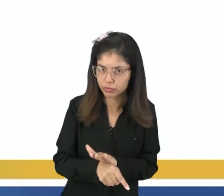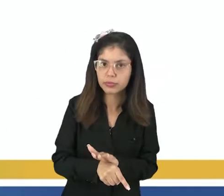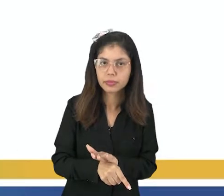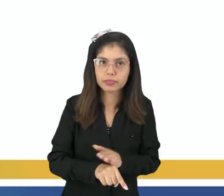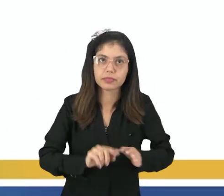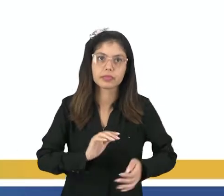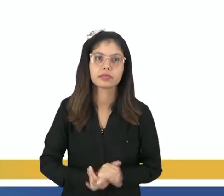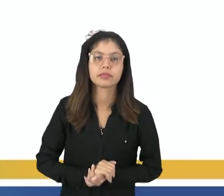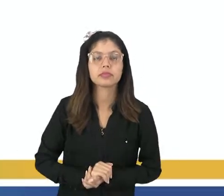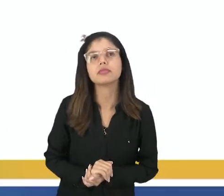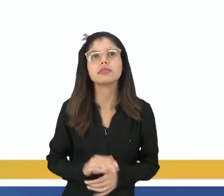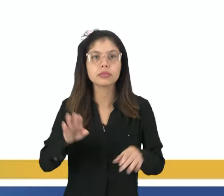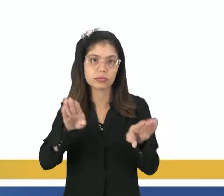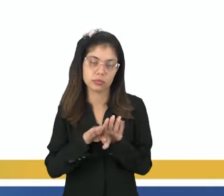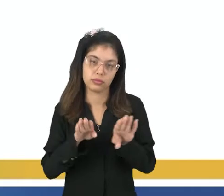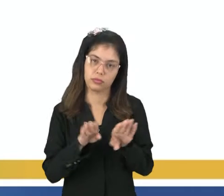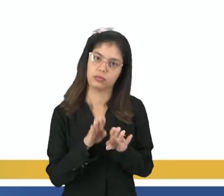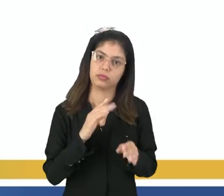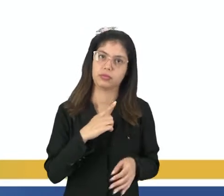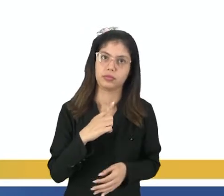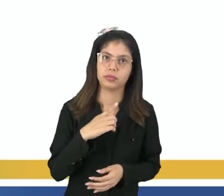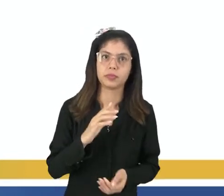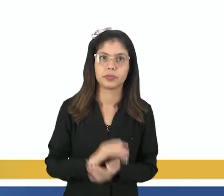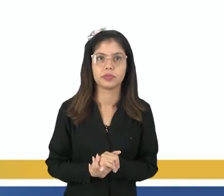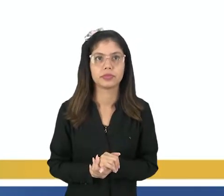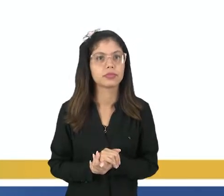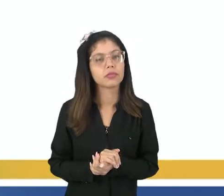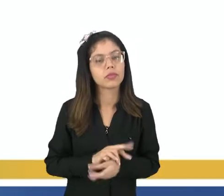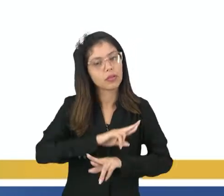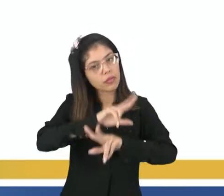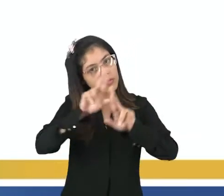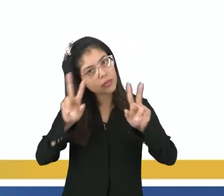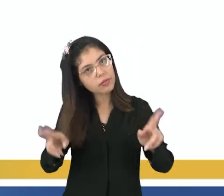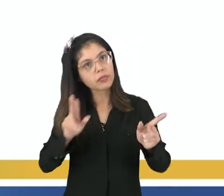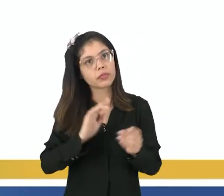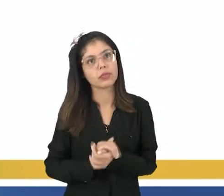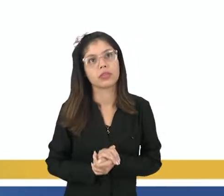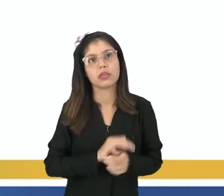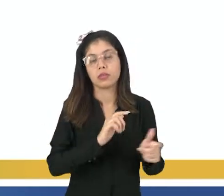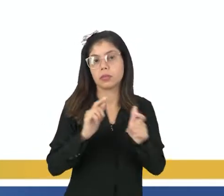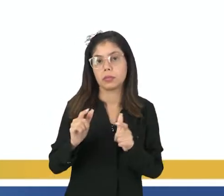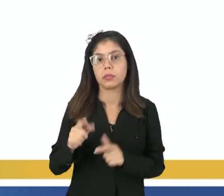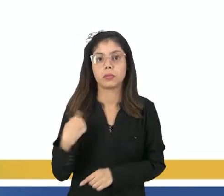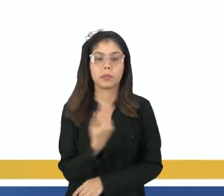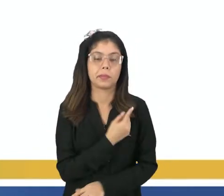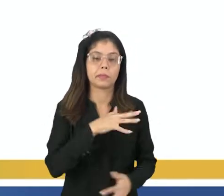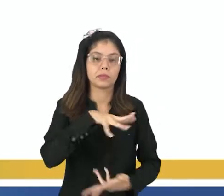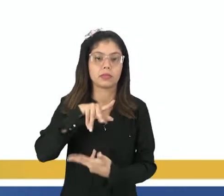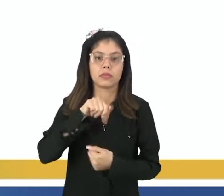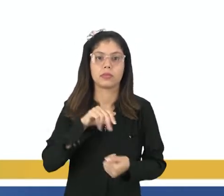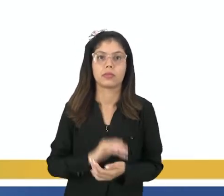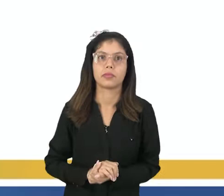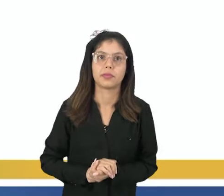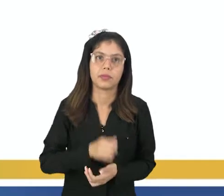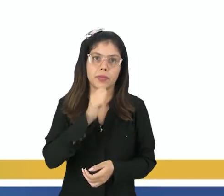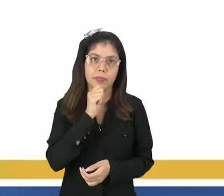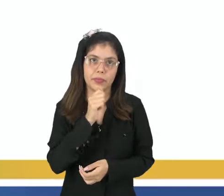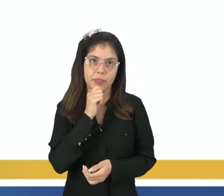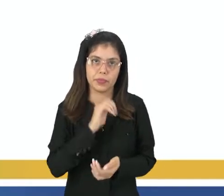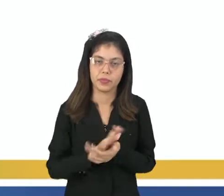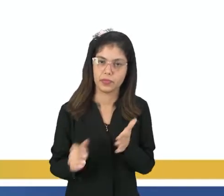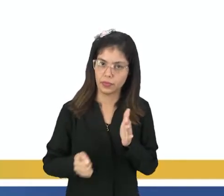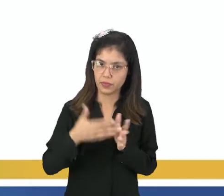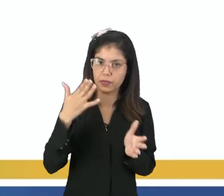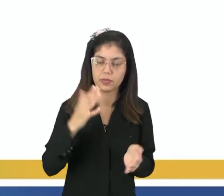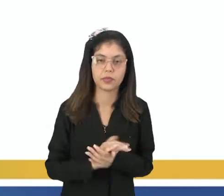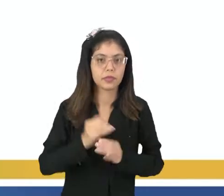elas, e também existe aí a questão de a gente ter vários ambientes no nosso planeta, o que supõe aí que ainda existem muitas